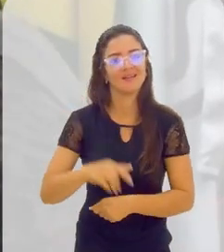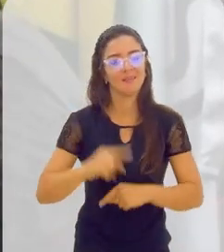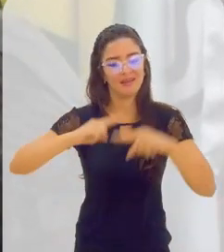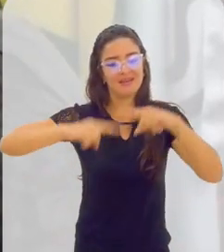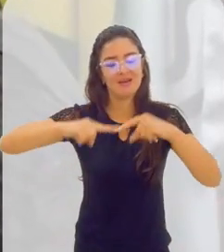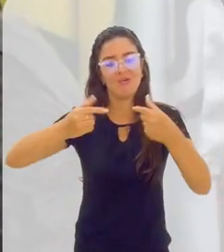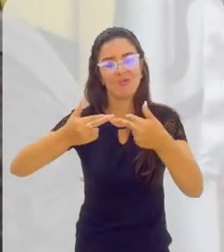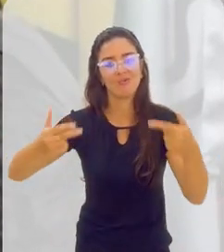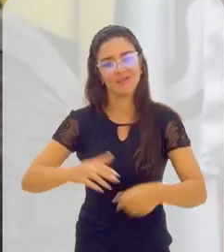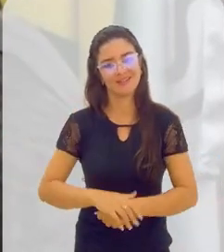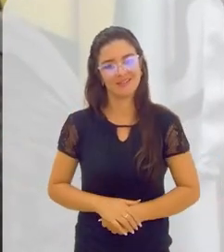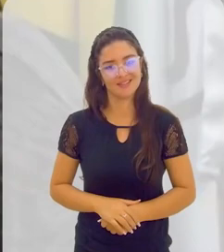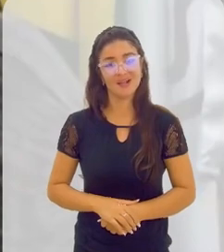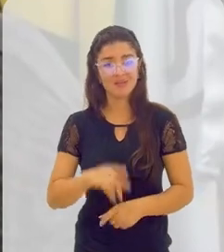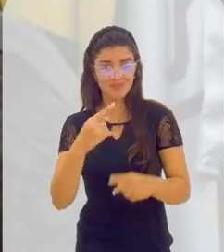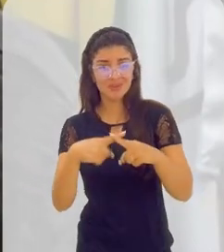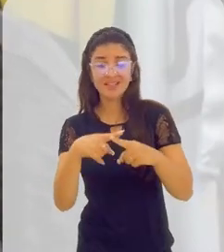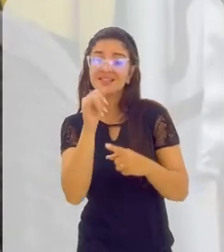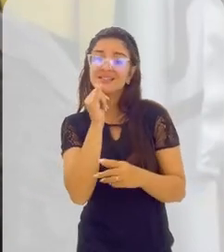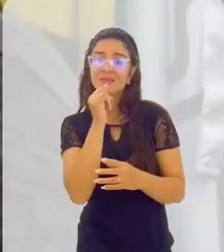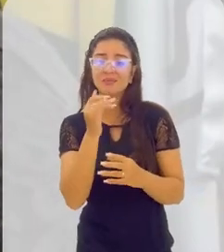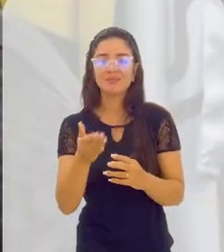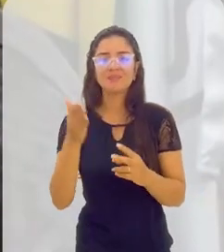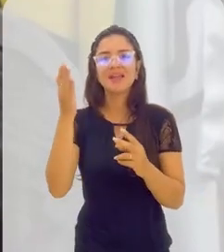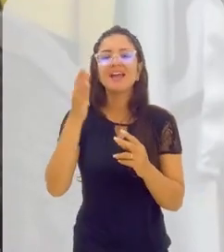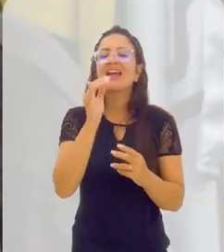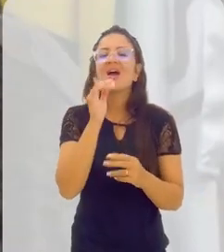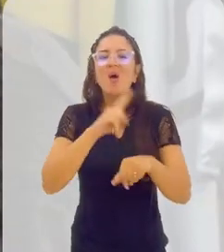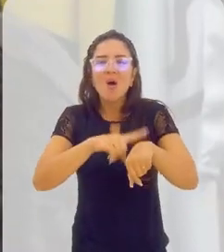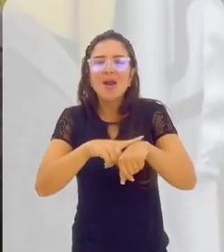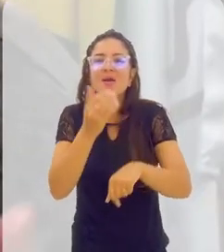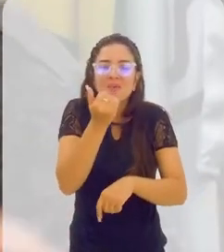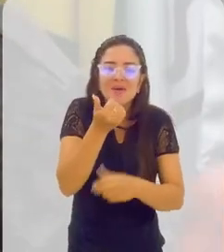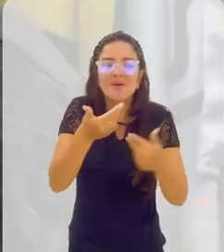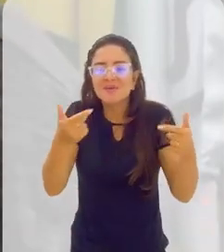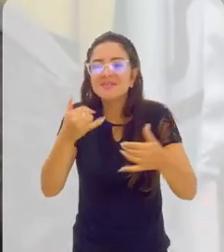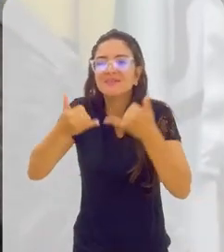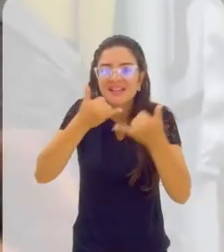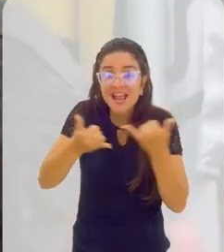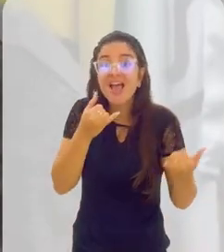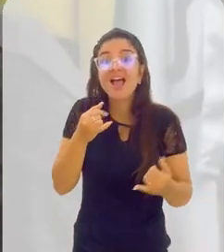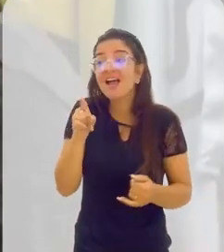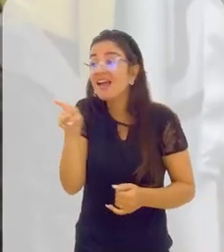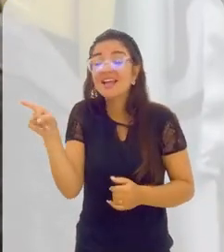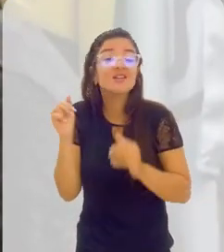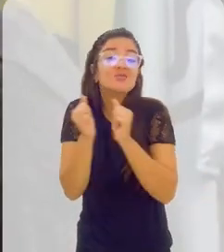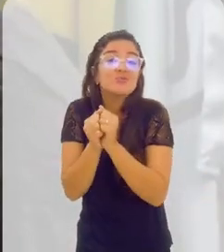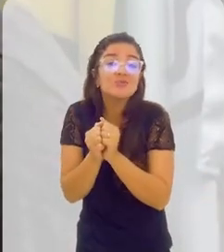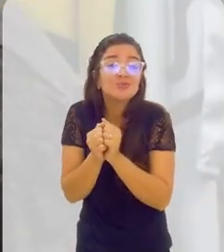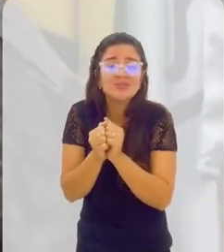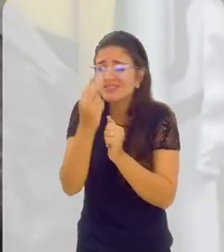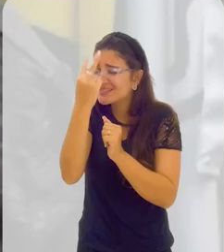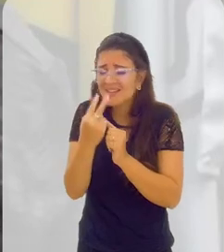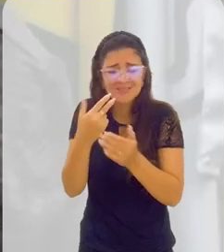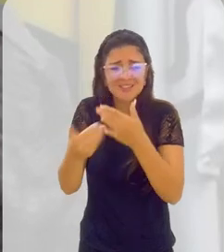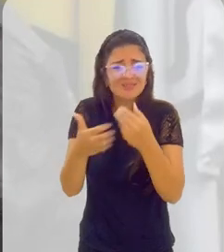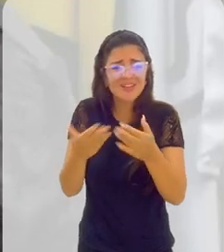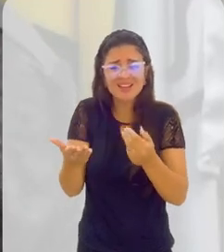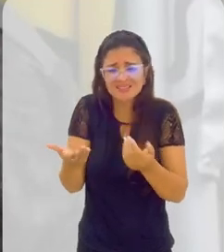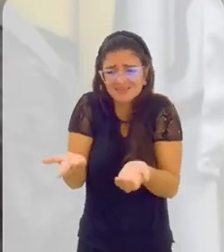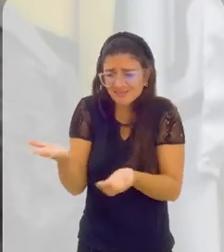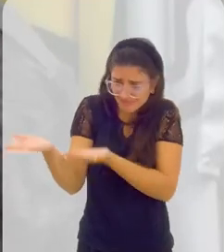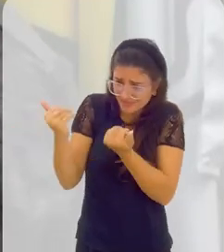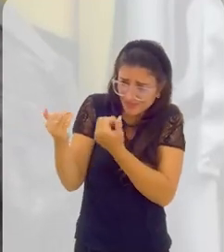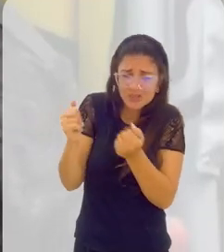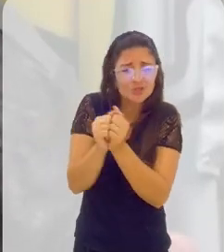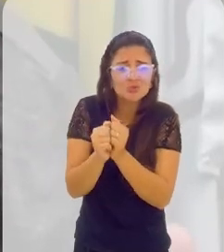frequentavam iam para o recreio com a gente brigavam tem uma sabe participava de tudo não tinha nenhuma diferença